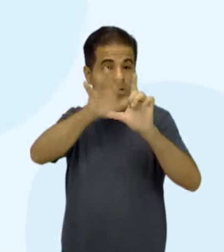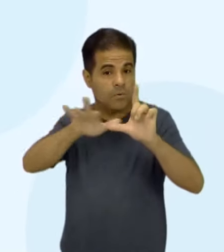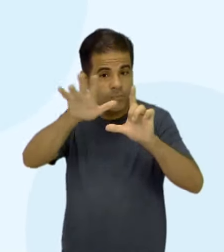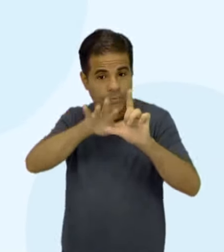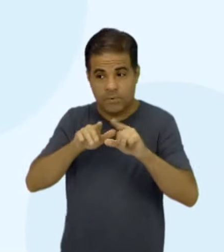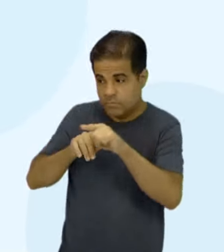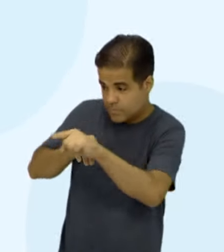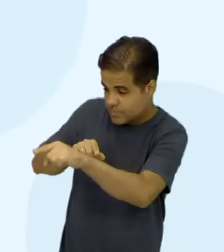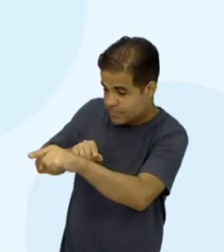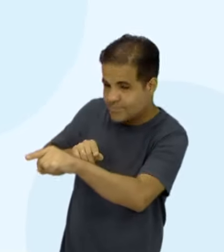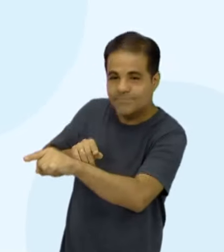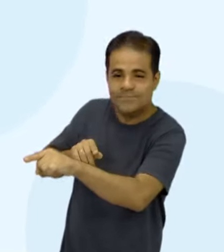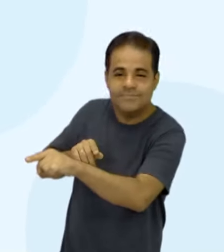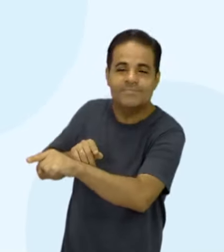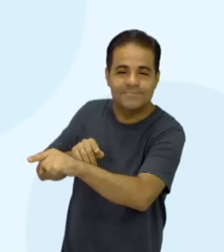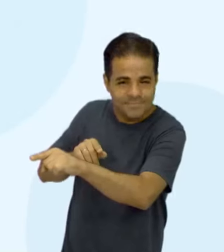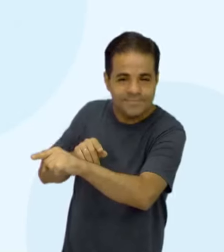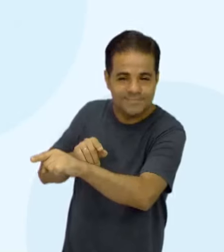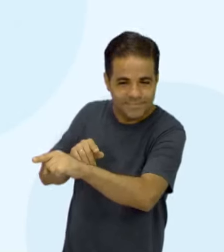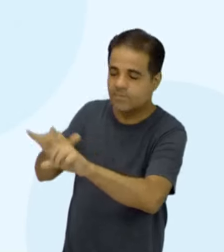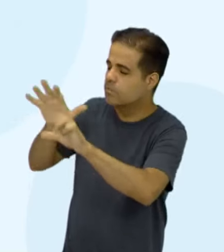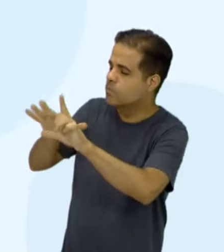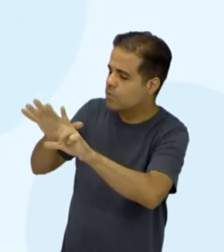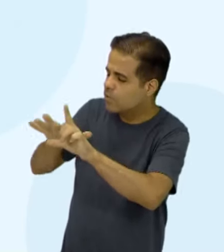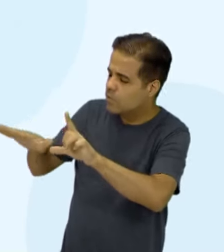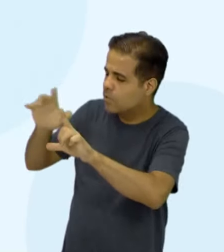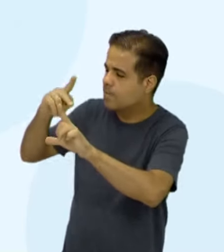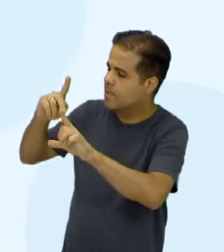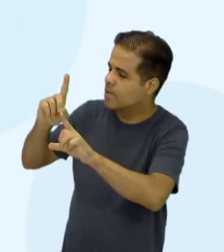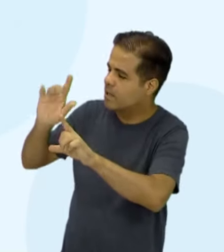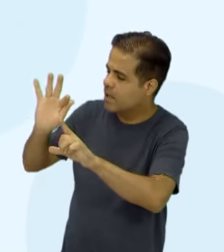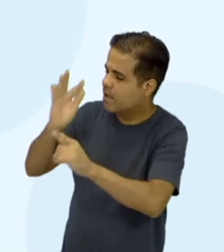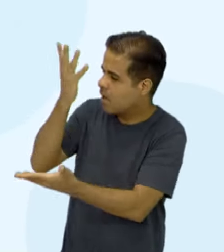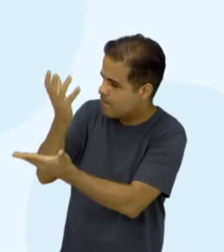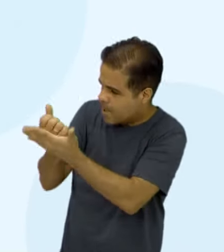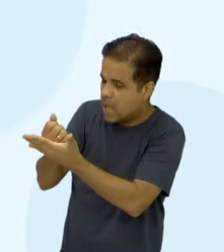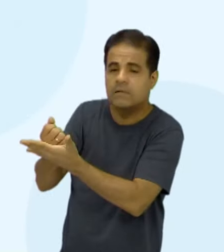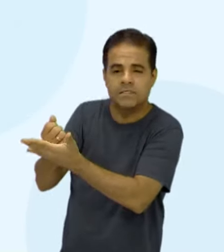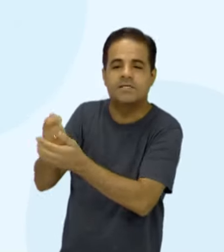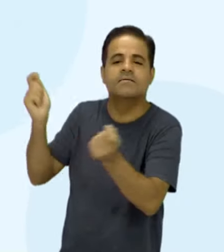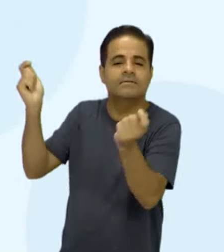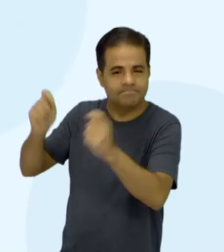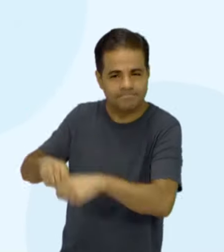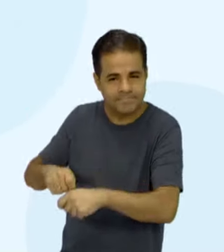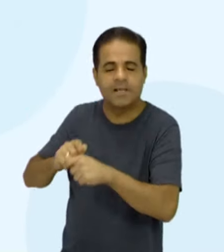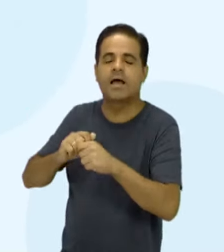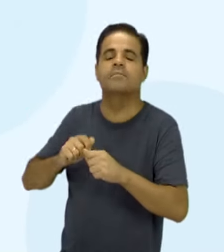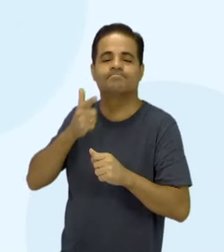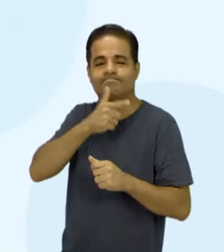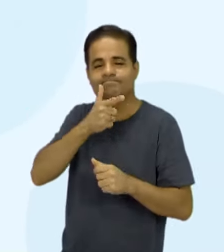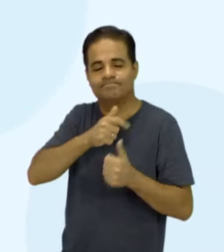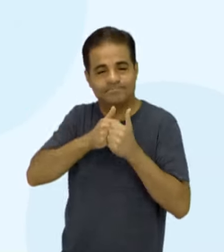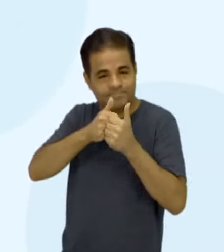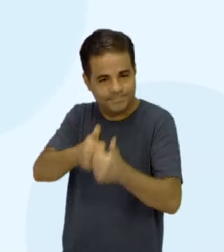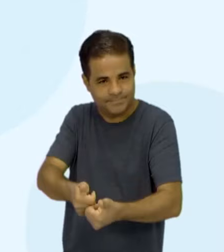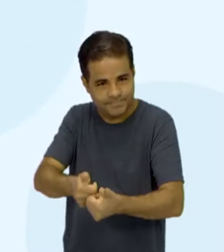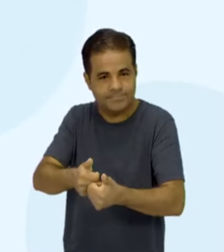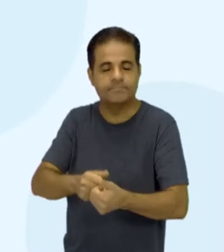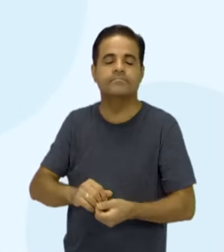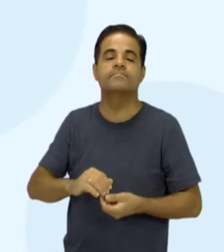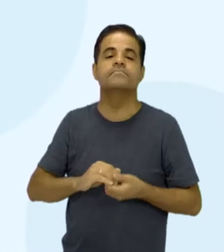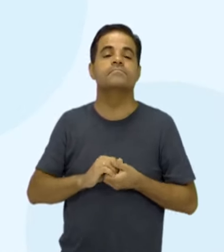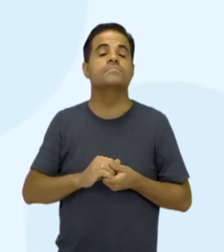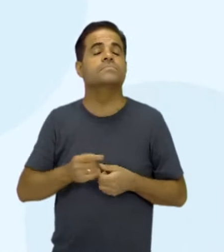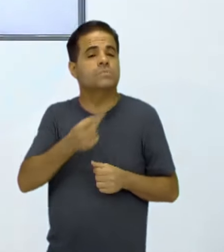ar Cold está na tela para você baixa acompanha as aulas em pdf tudo vai funcionar tal e aí de Harris